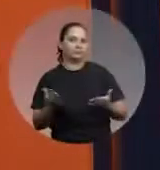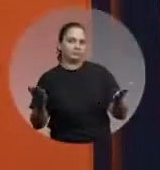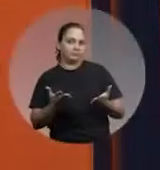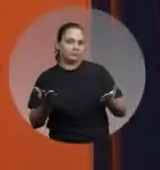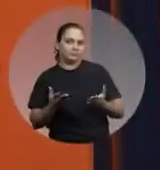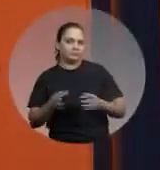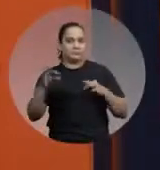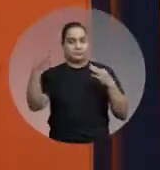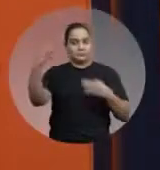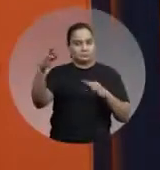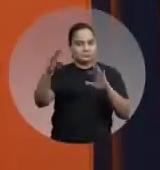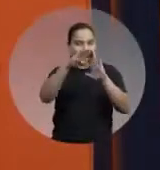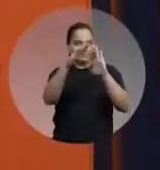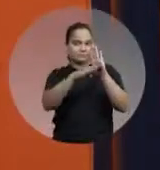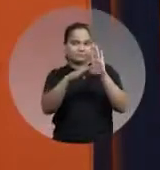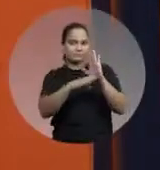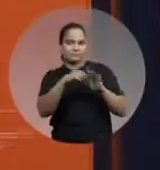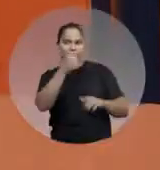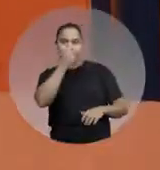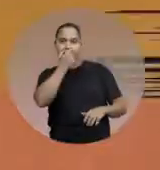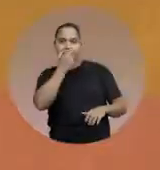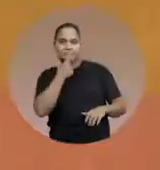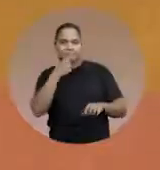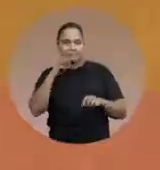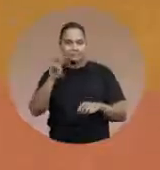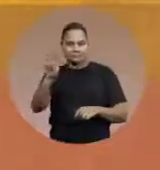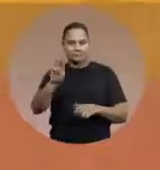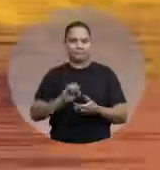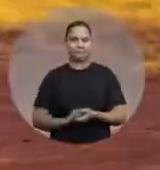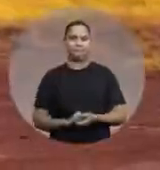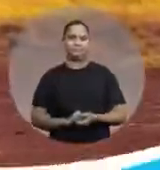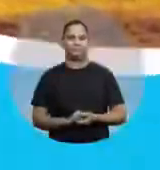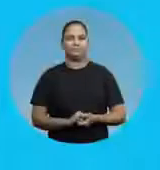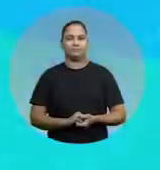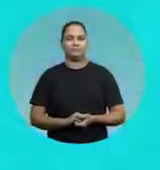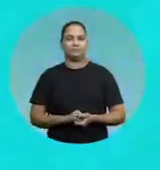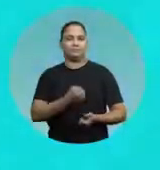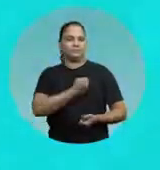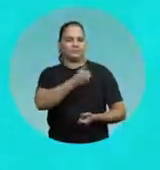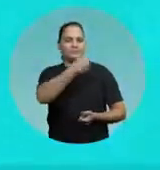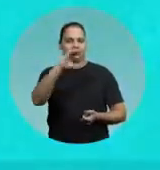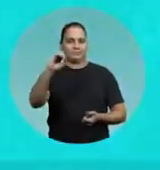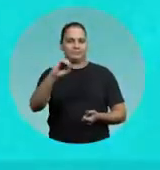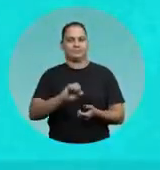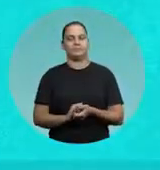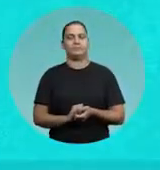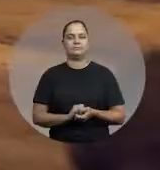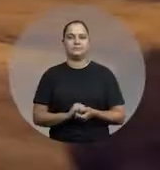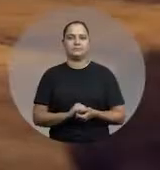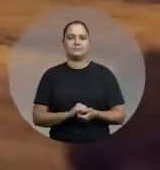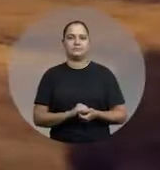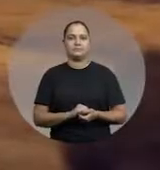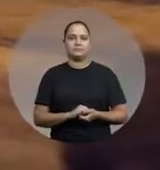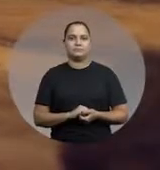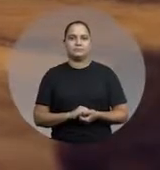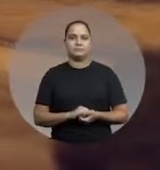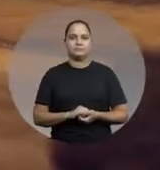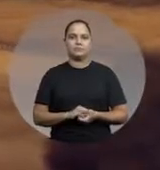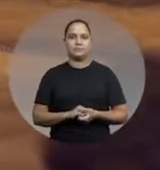Começa agora o programa de Vanderlei Barbosa. É 10.